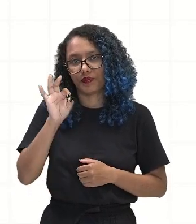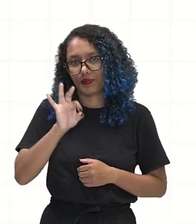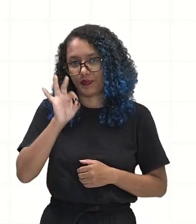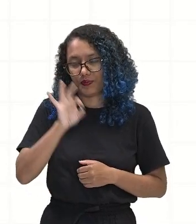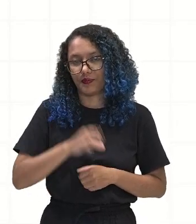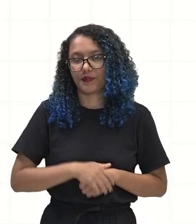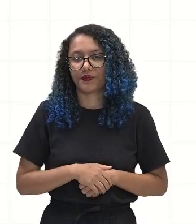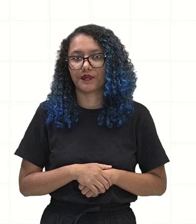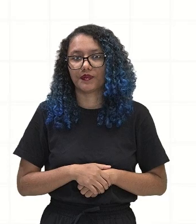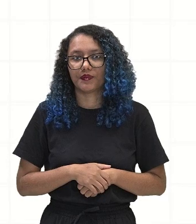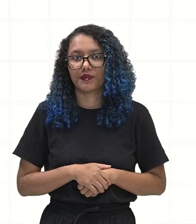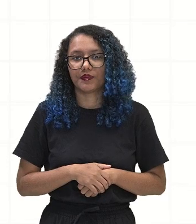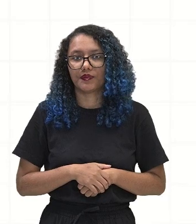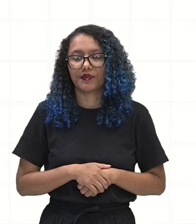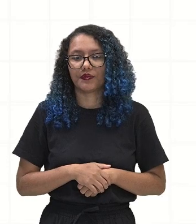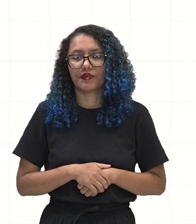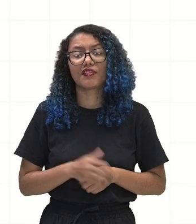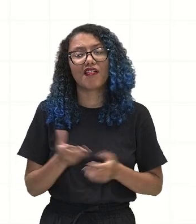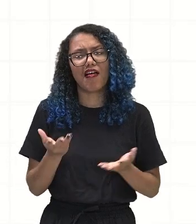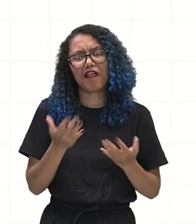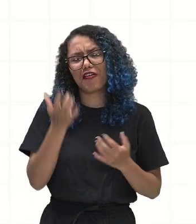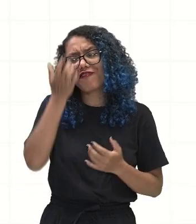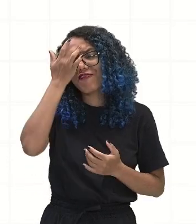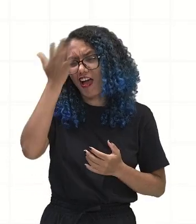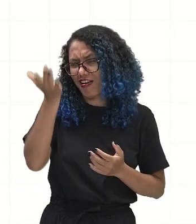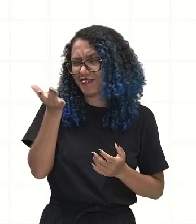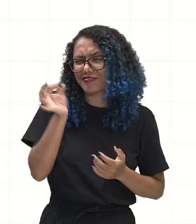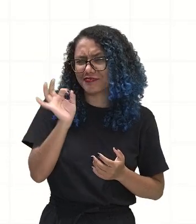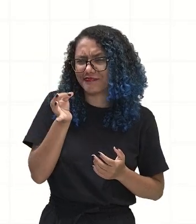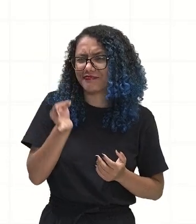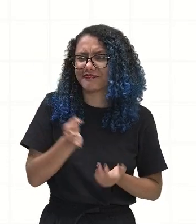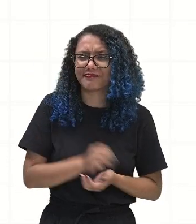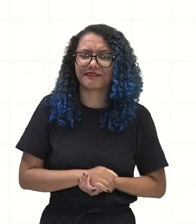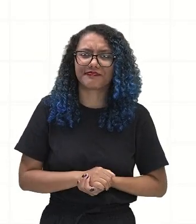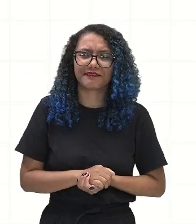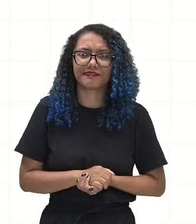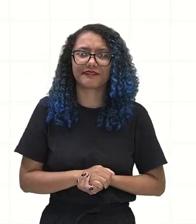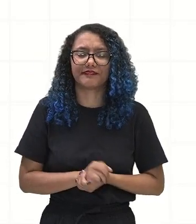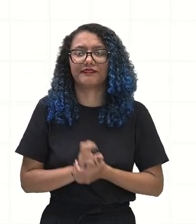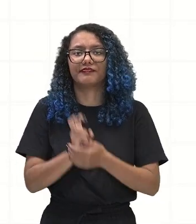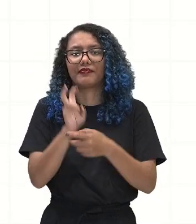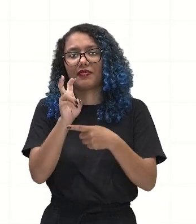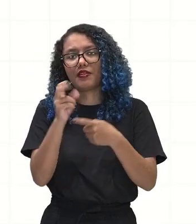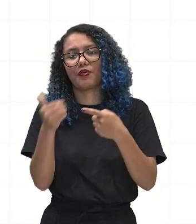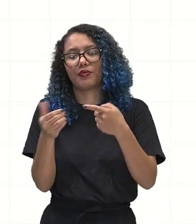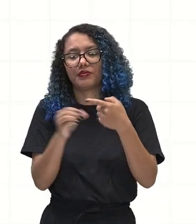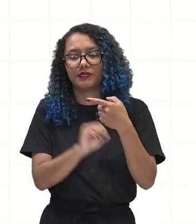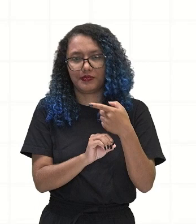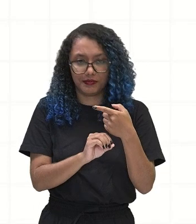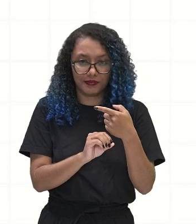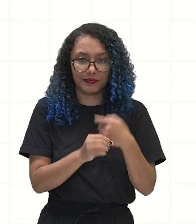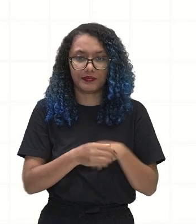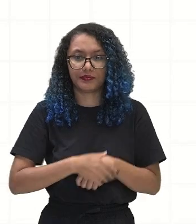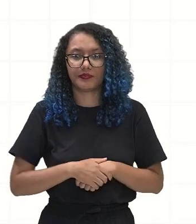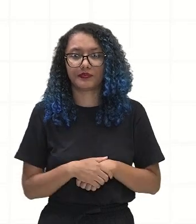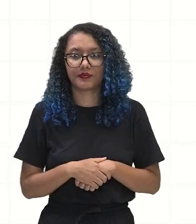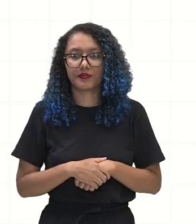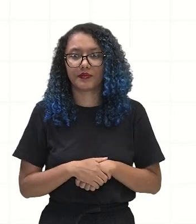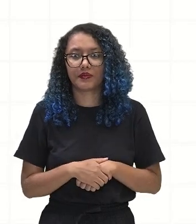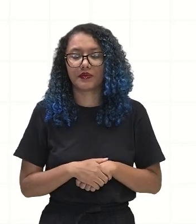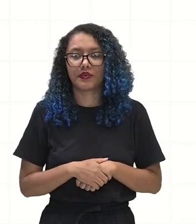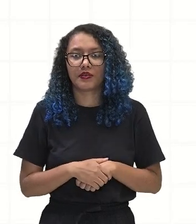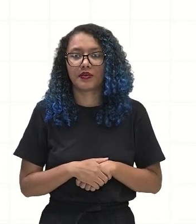5. Ah, professor, agora ficou fácil. 5 sobre 100. Olha só a leitura dessa fração,